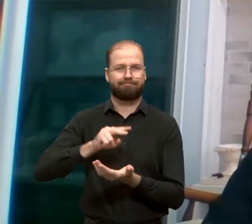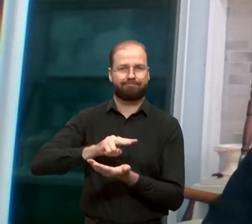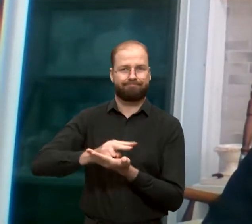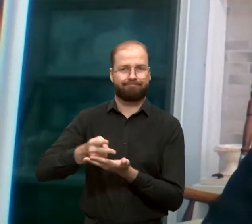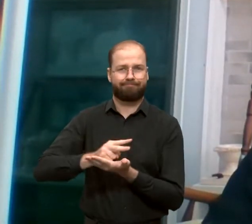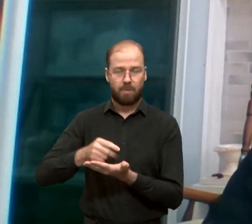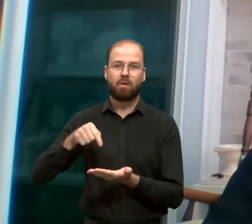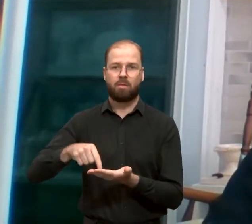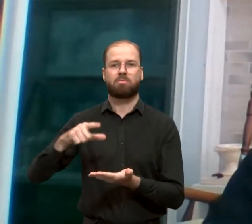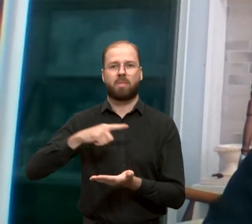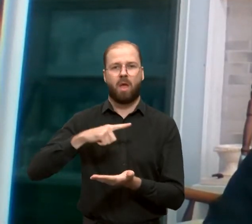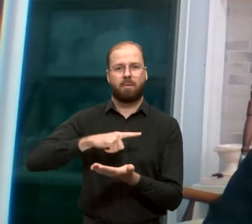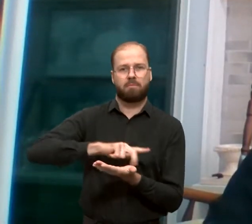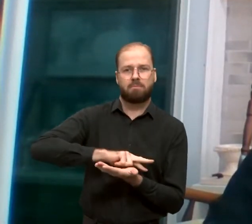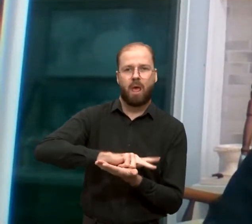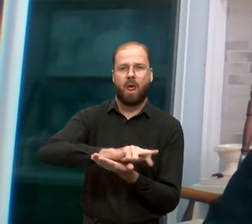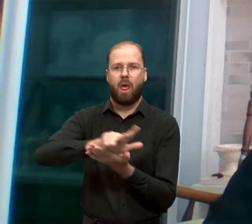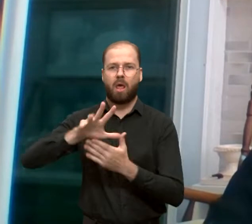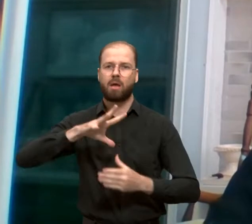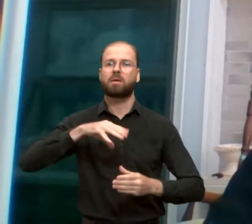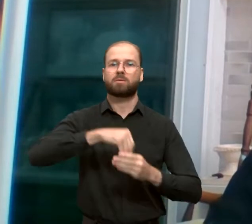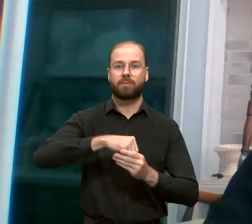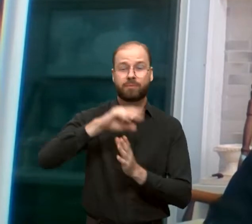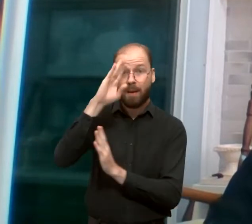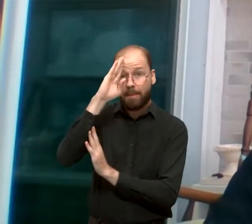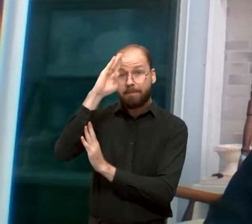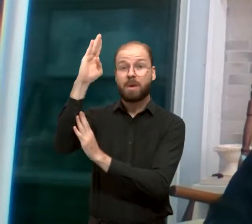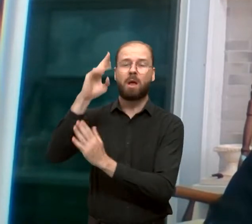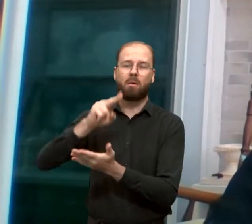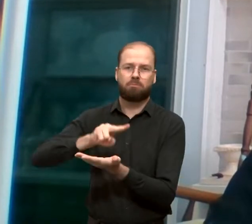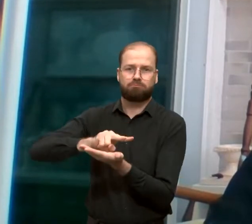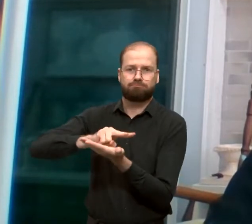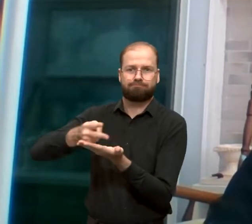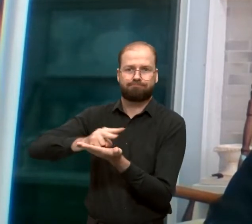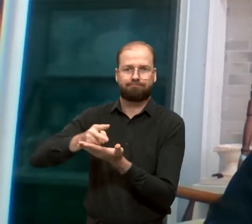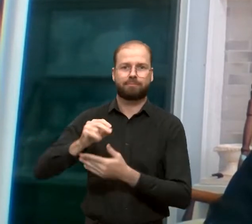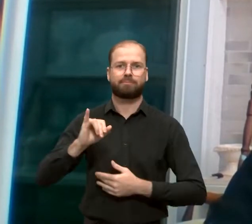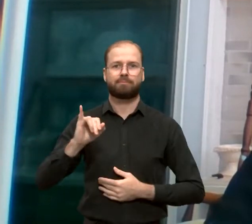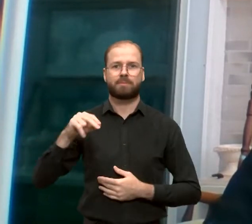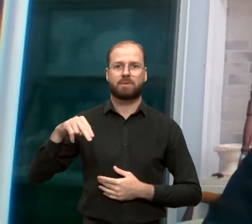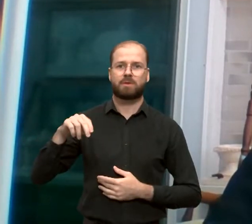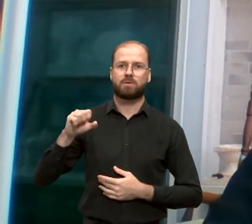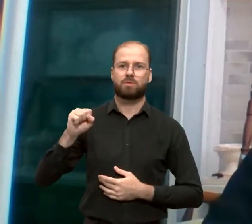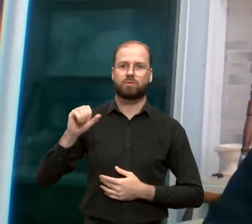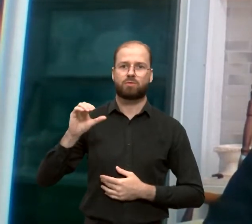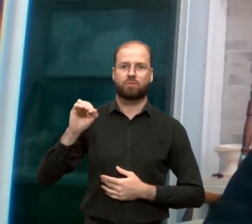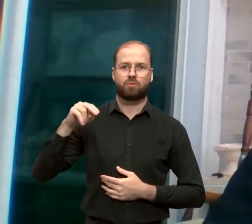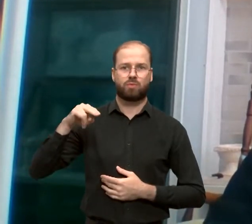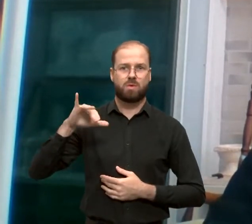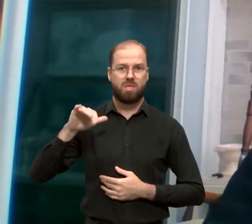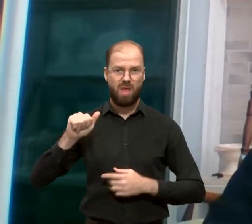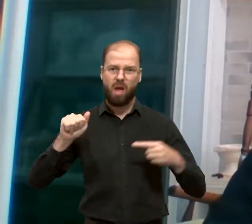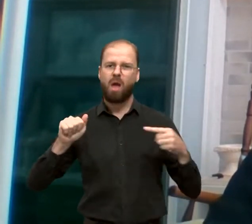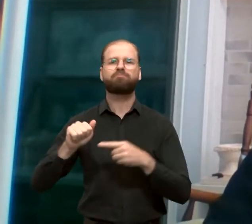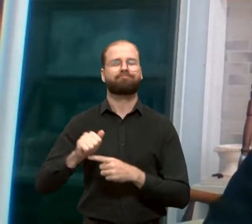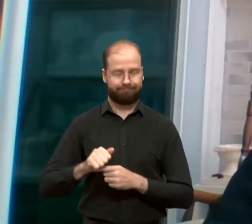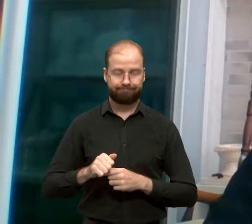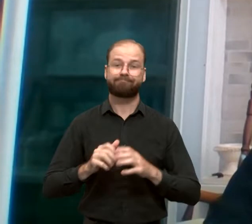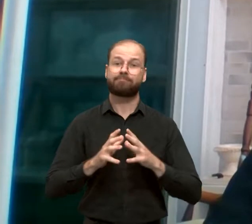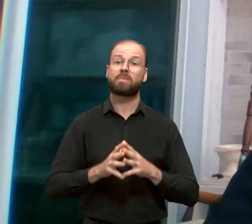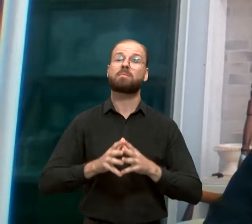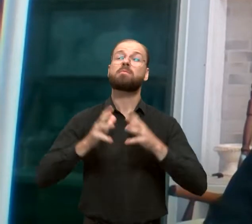transtornos do sono, principalmente a insônia, né, que é um transtorno muito prevalente, acomete 15%